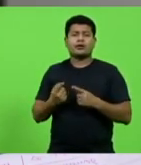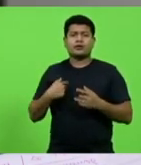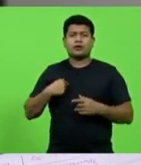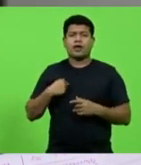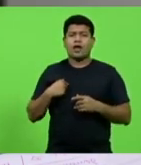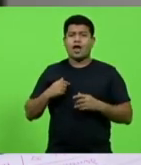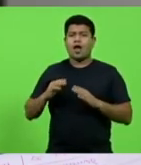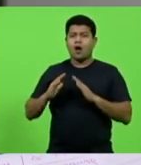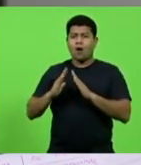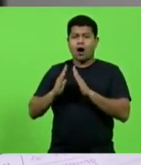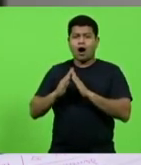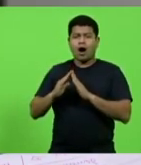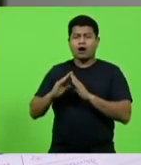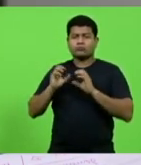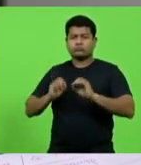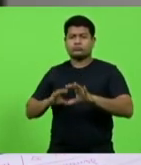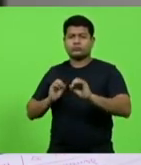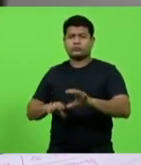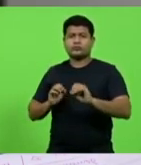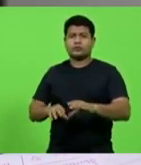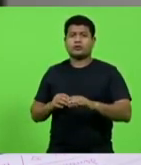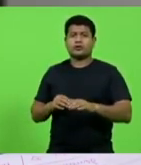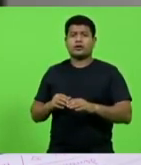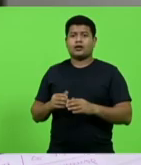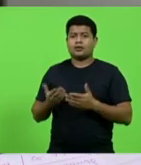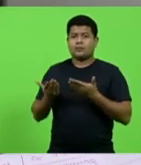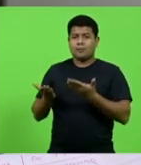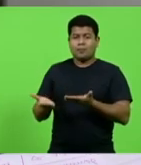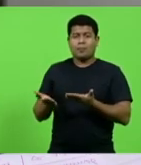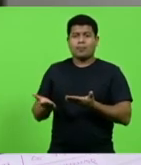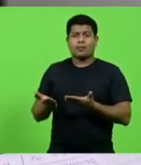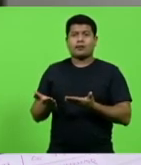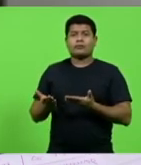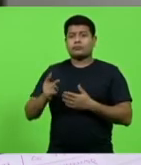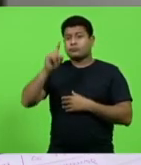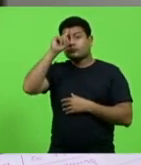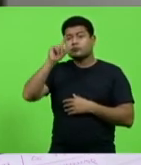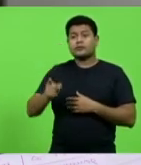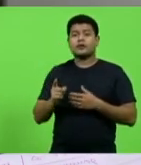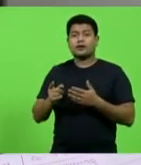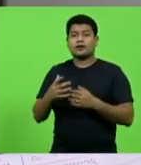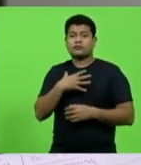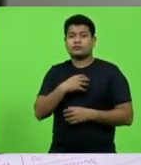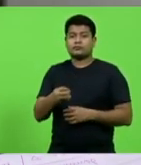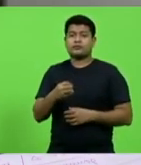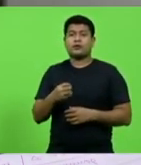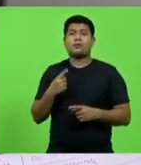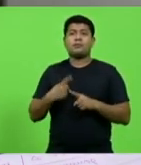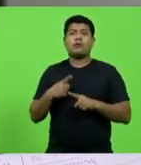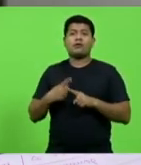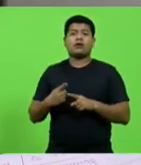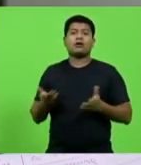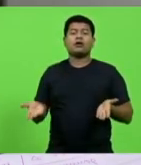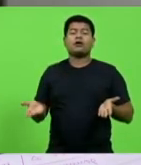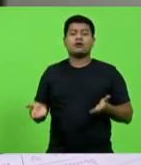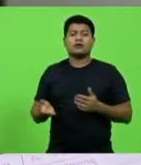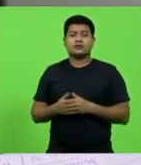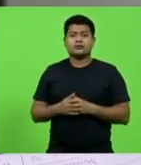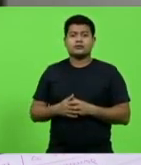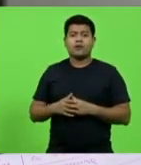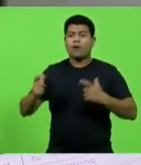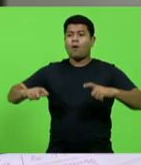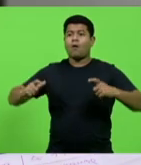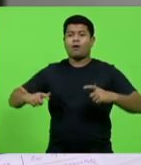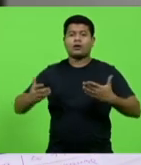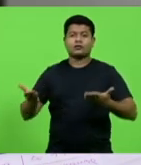casa, ensinar em casa, educar em casa e mandar filho para a escola? Por quê? Aonde é que está o